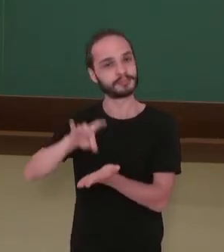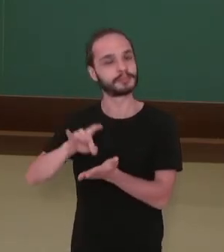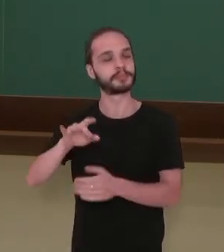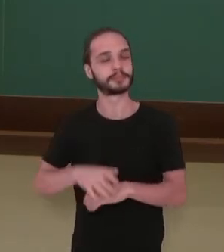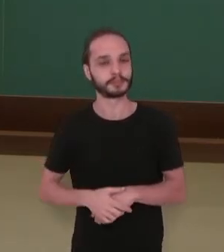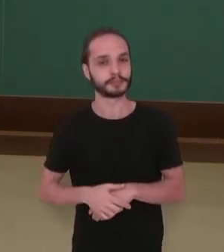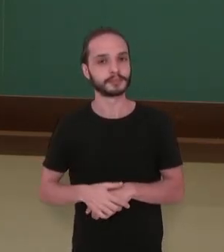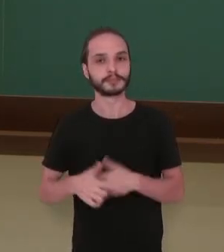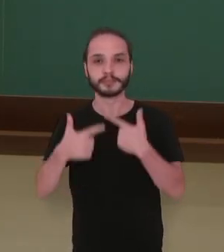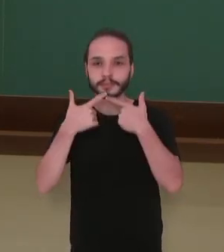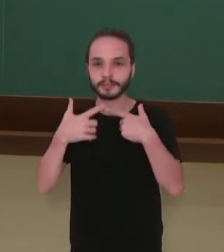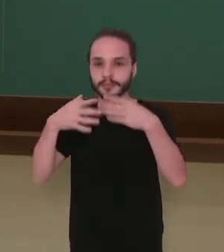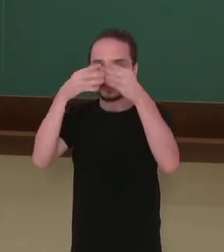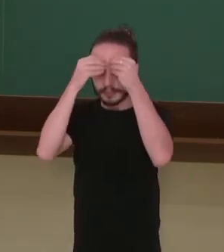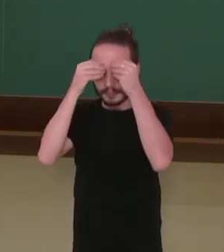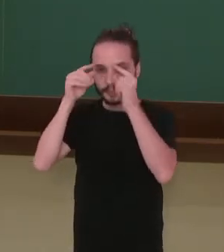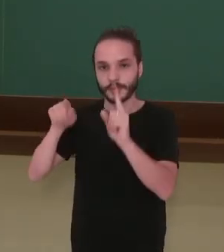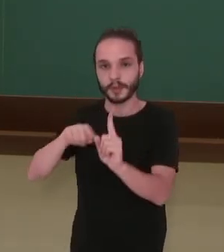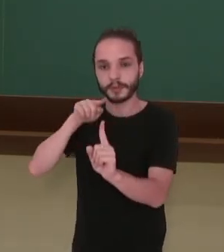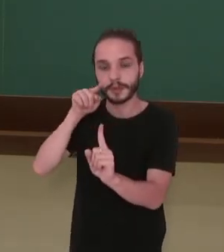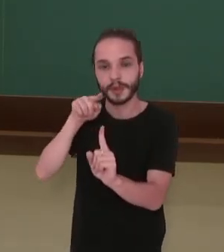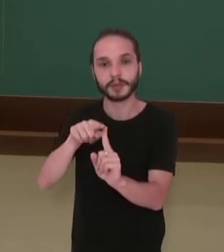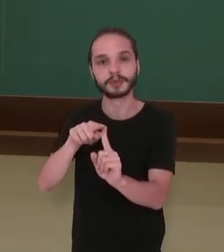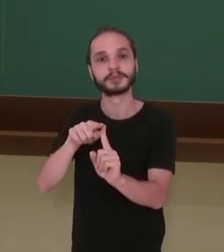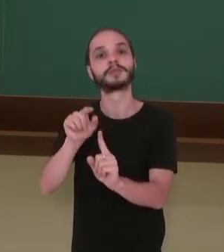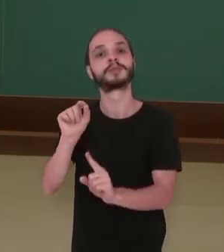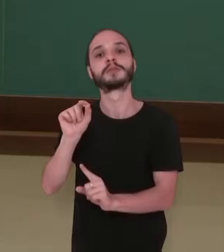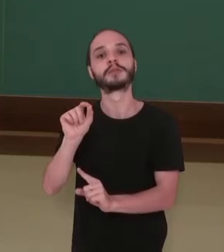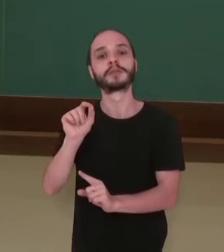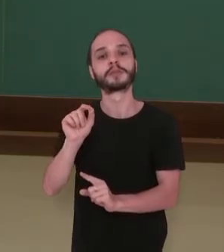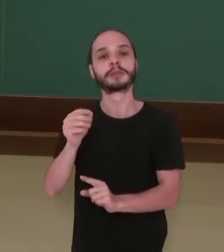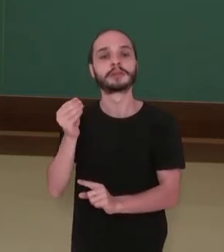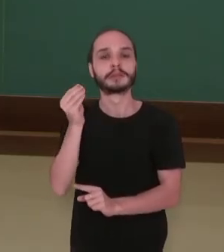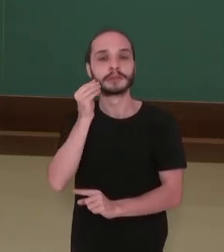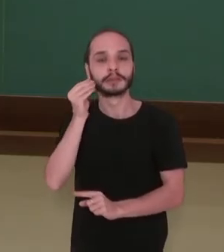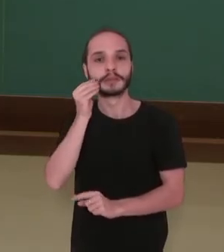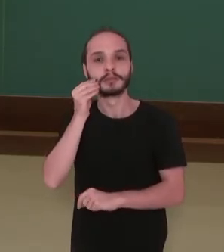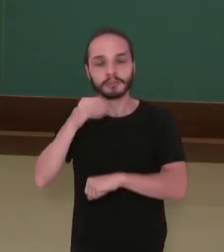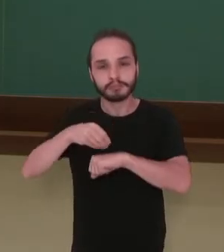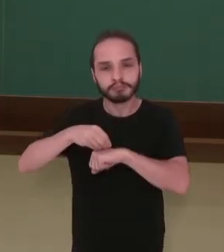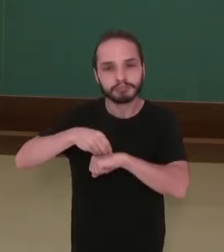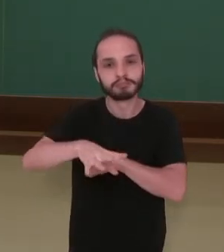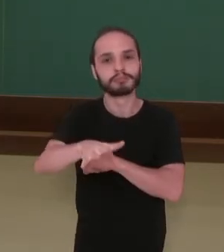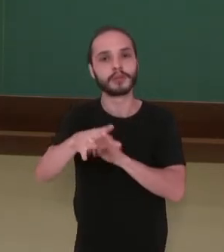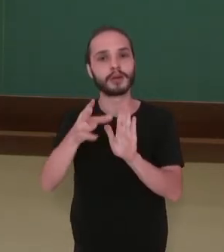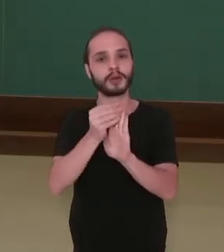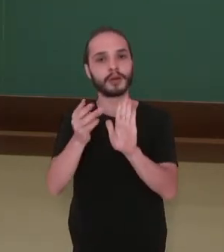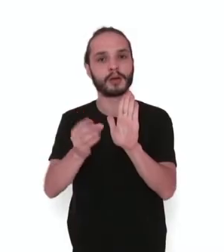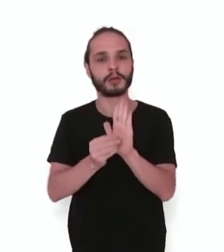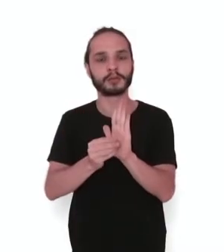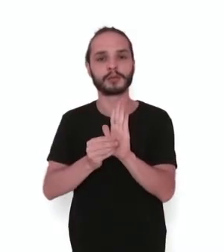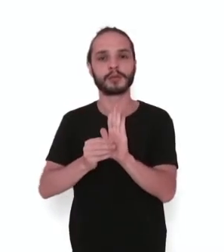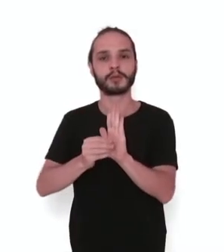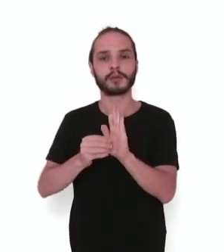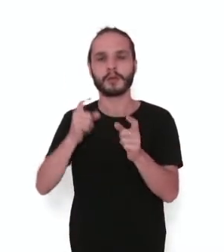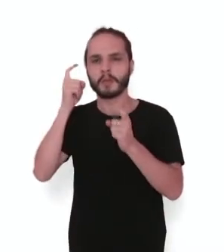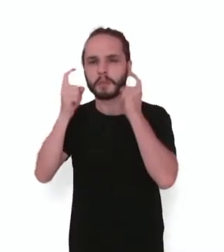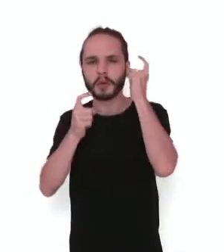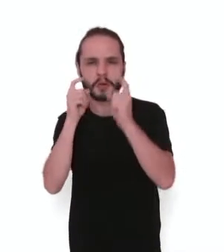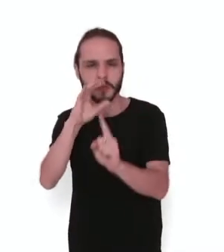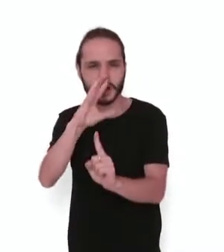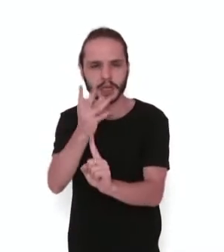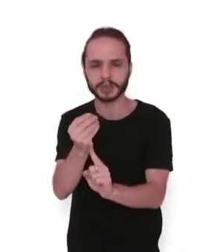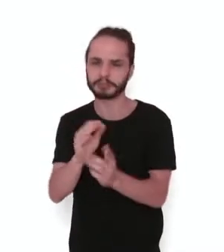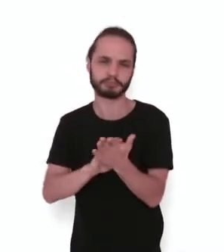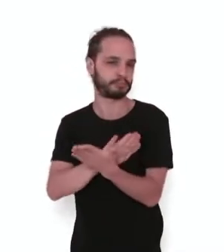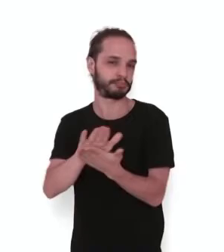será objetiva, vai ocupar-se em transmitir os conteúdos sem uma preocupação